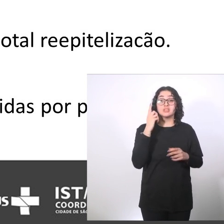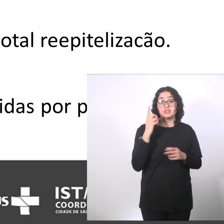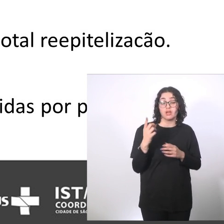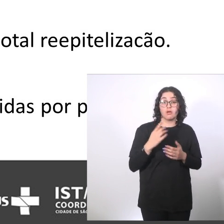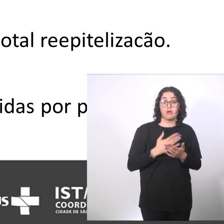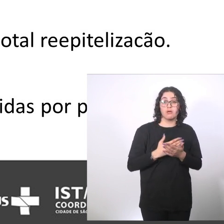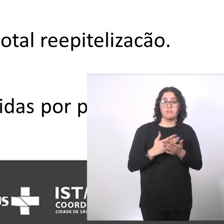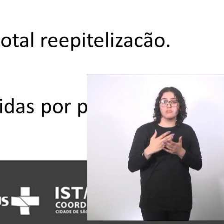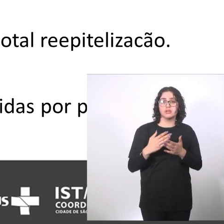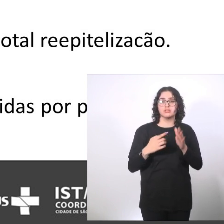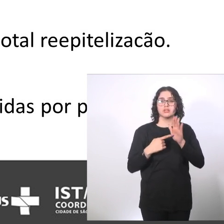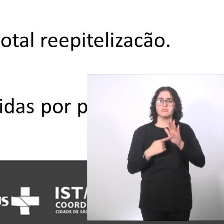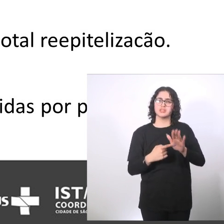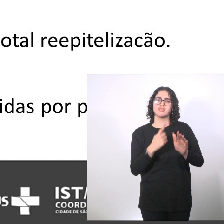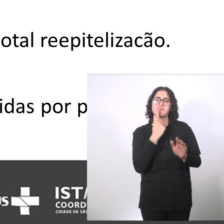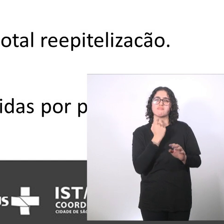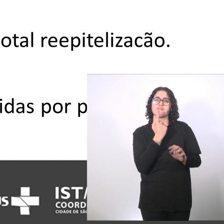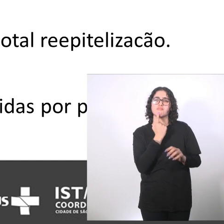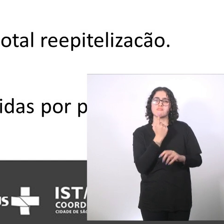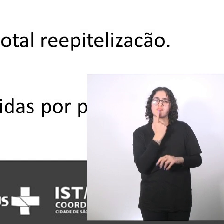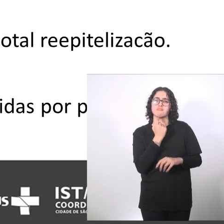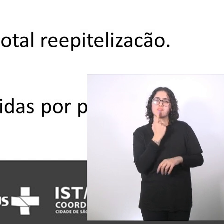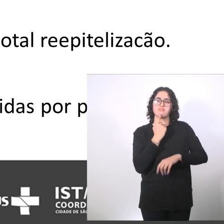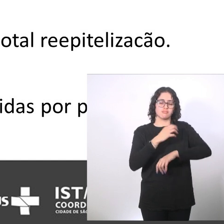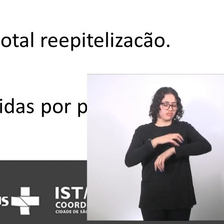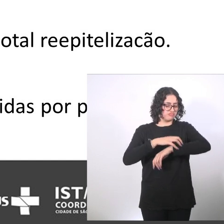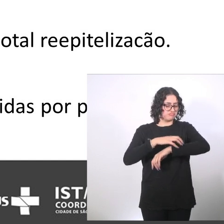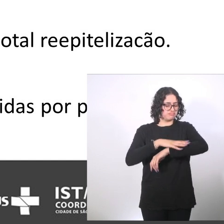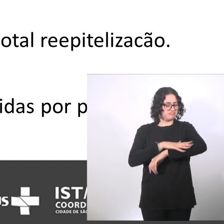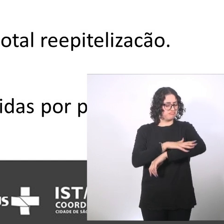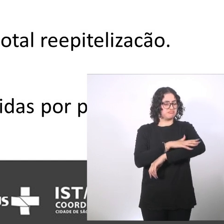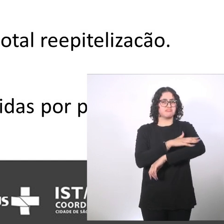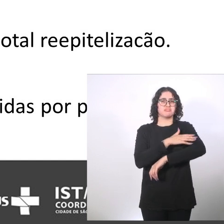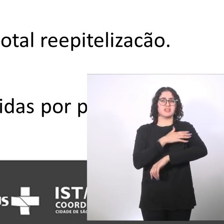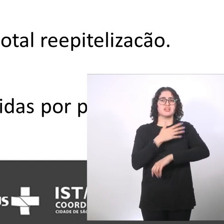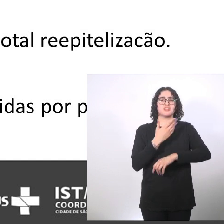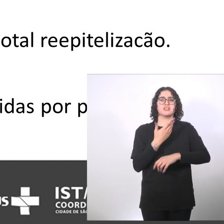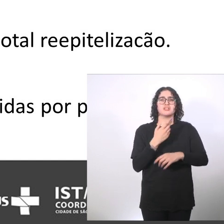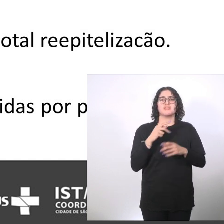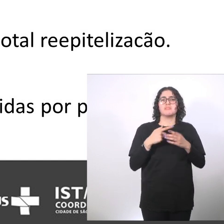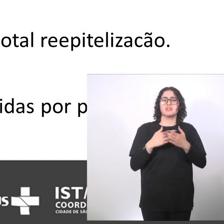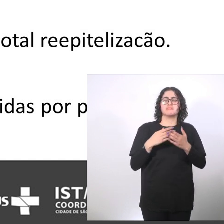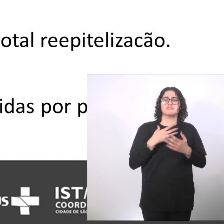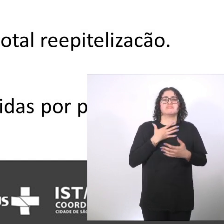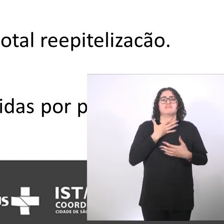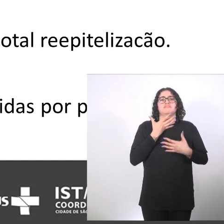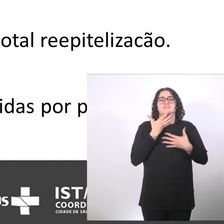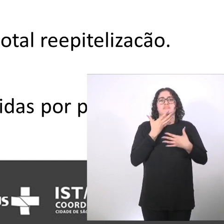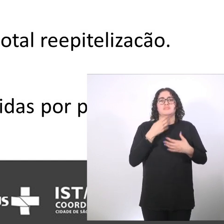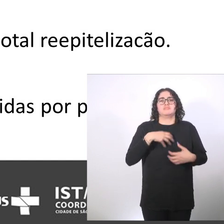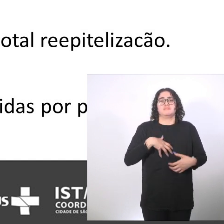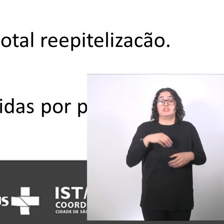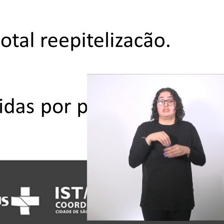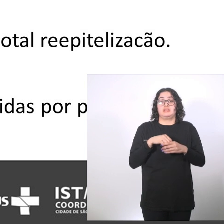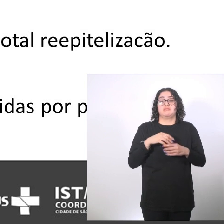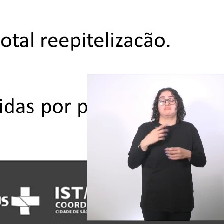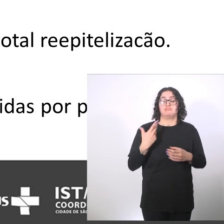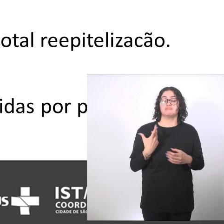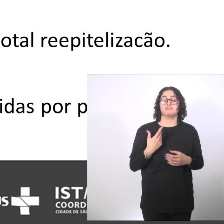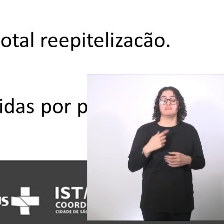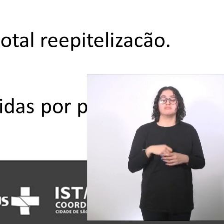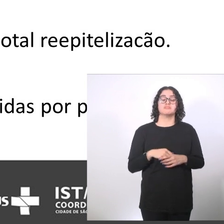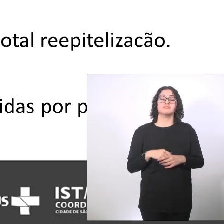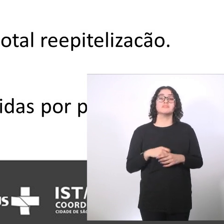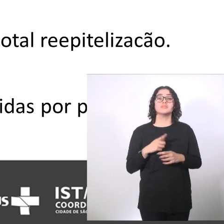surgir lesões avermelhadas, planas, que evoluem para pápulas, vesículas, que